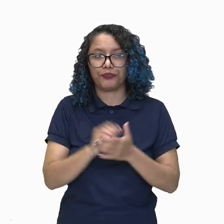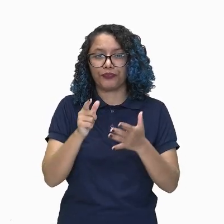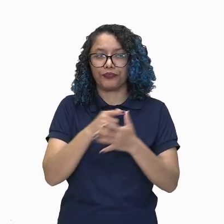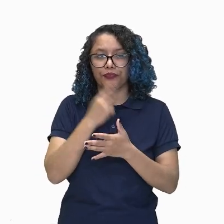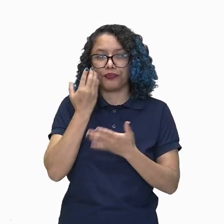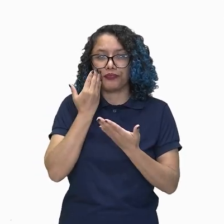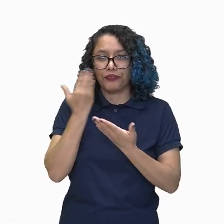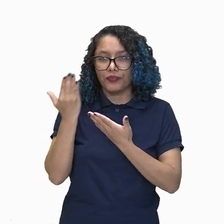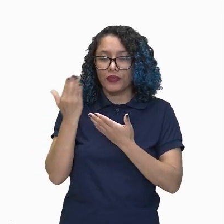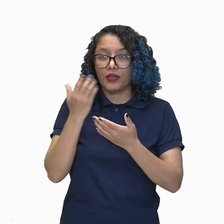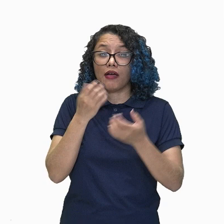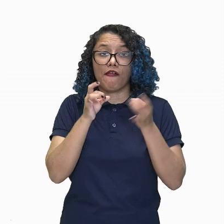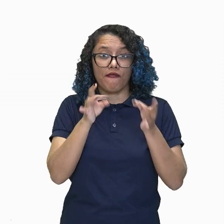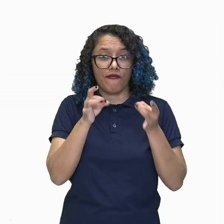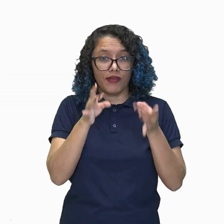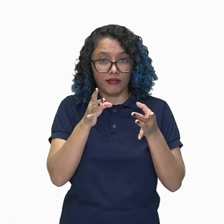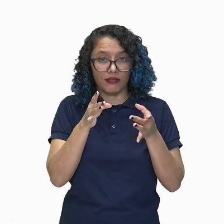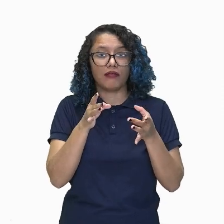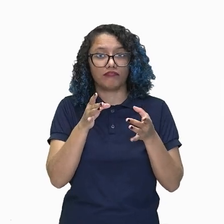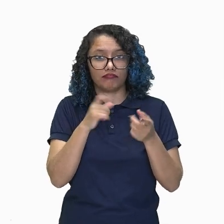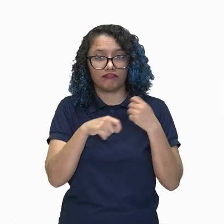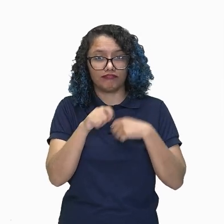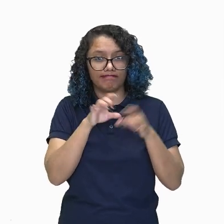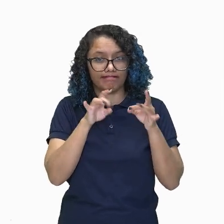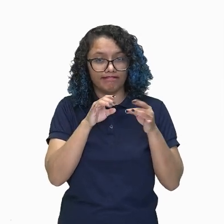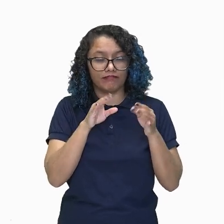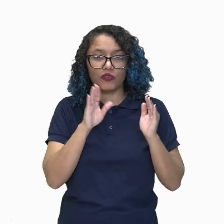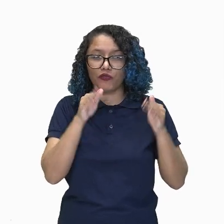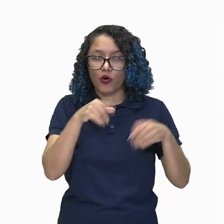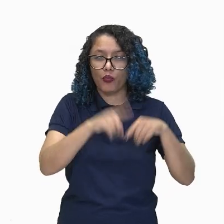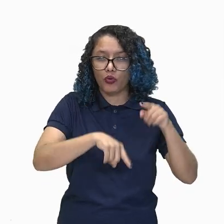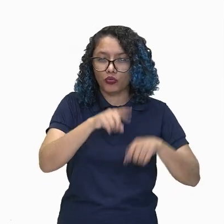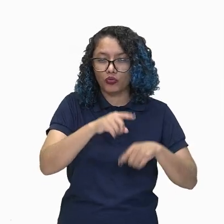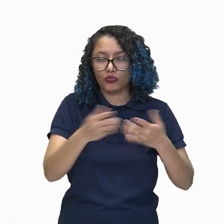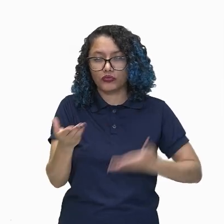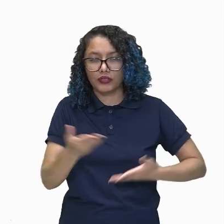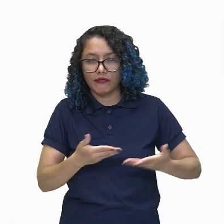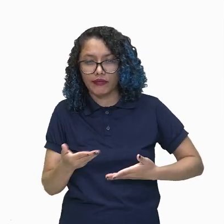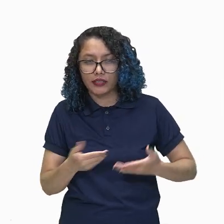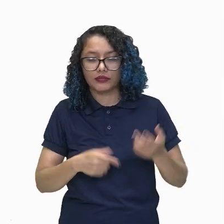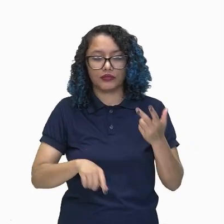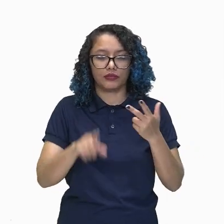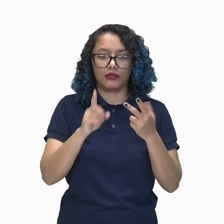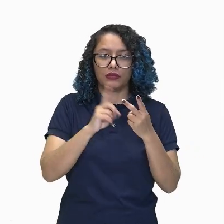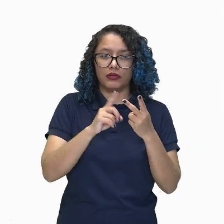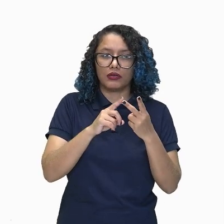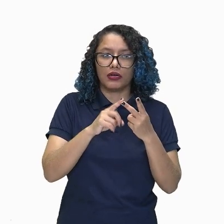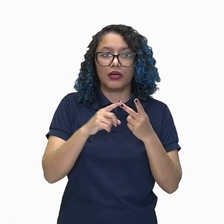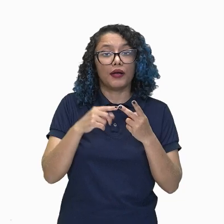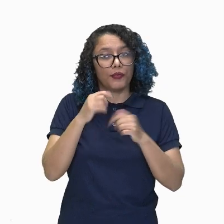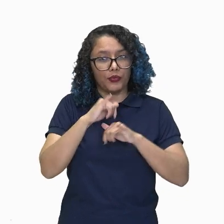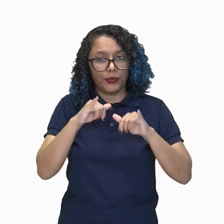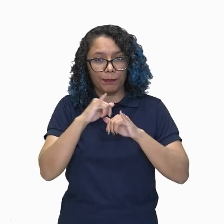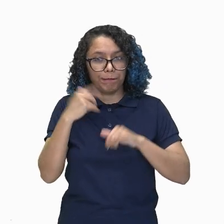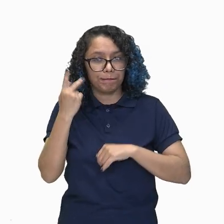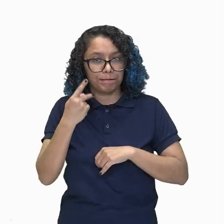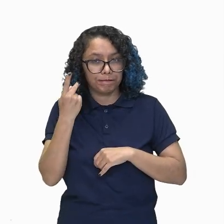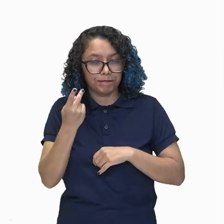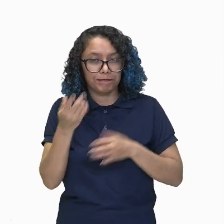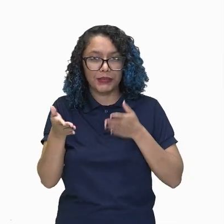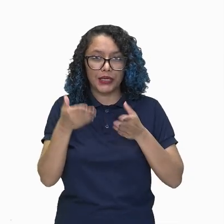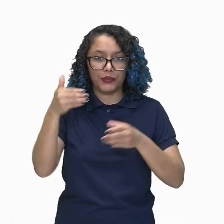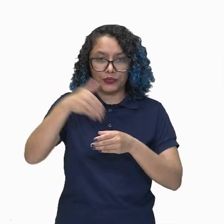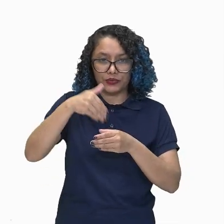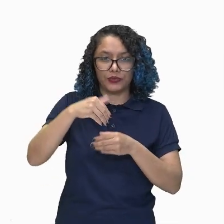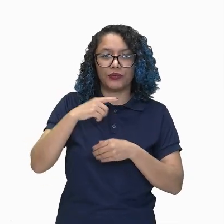comercial, ela tem a ver com produtos e serviços. A propaganda política, né? No tempo das